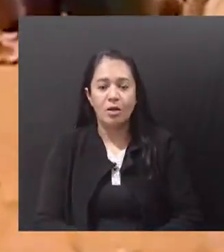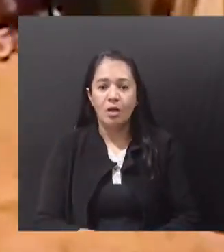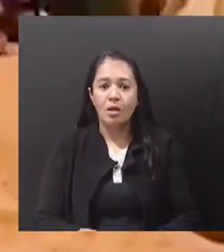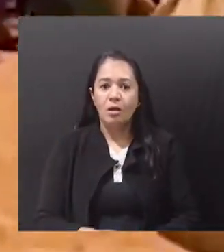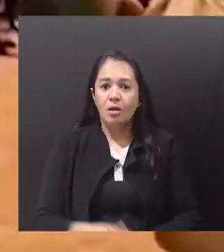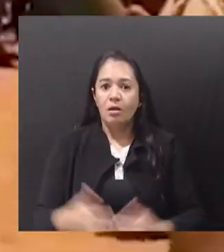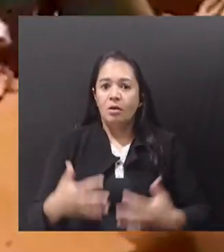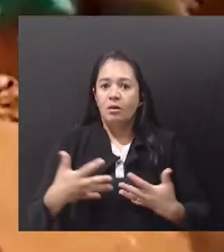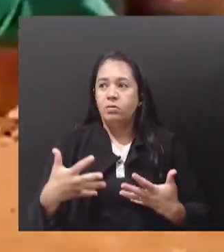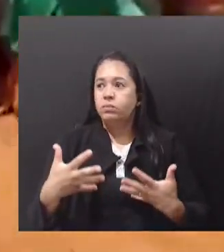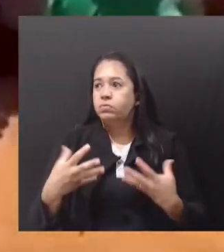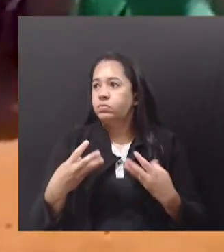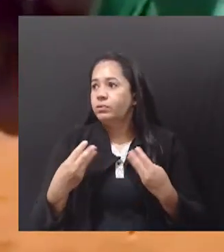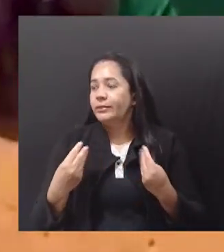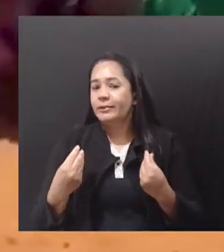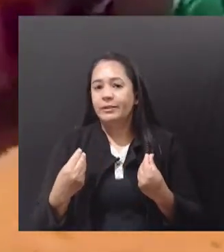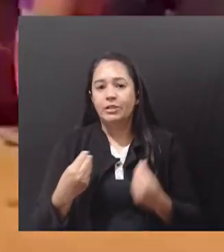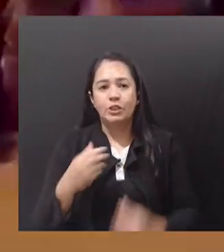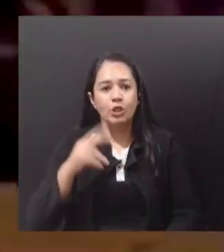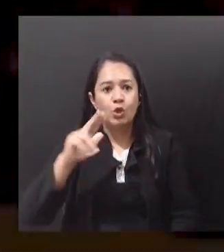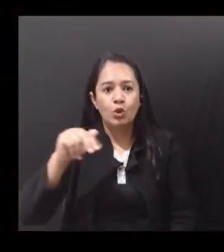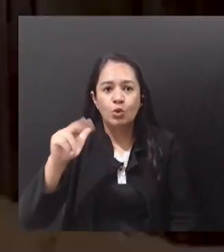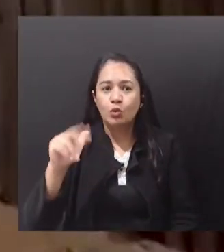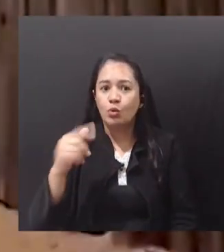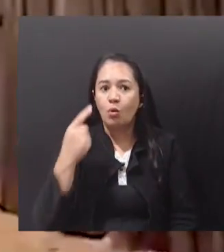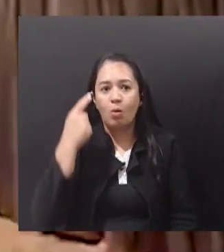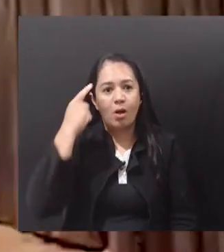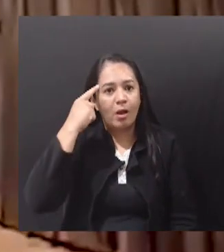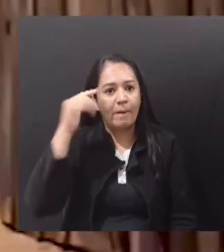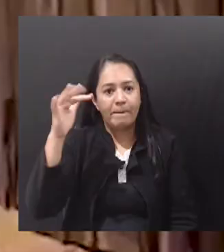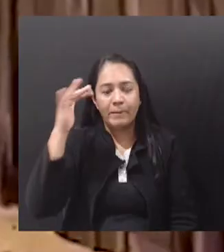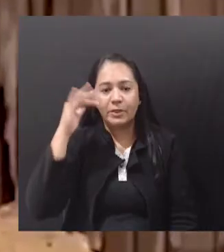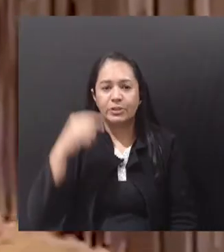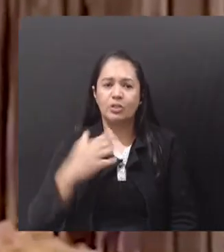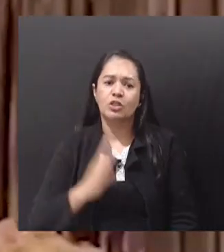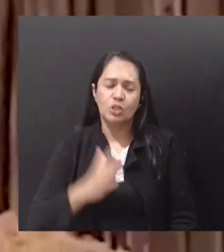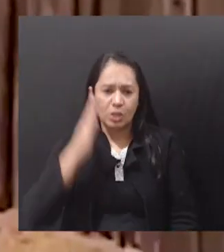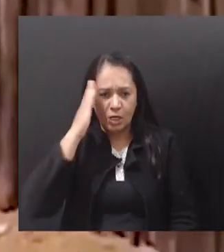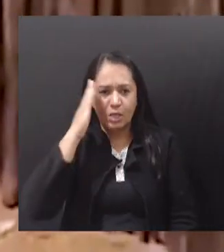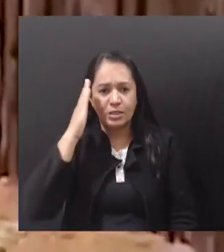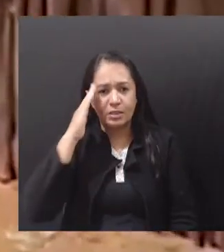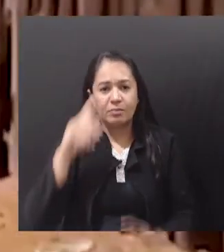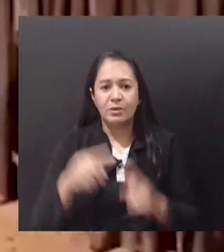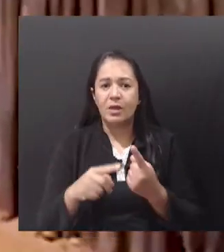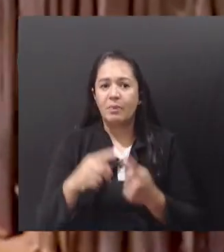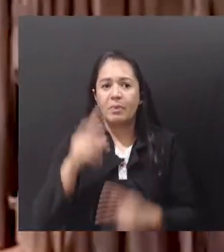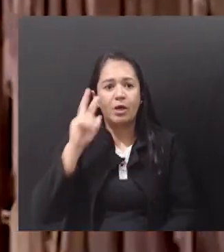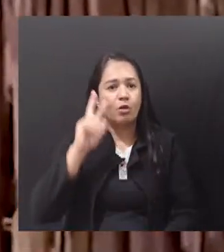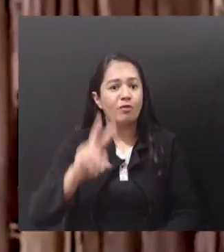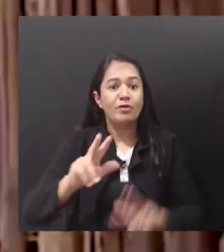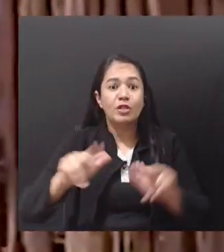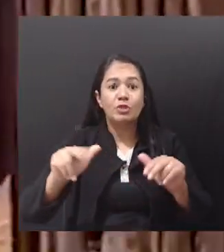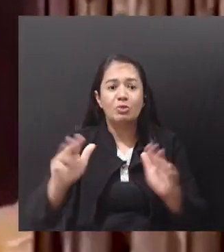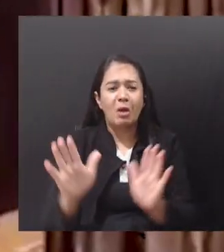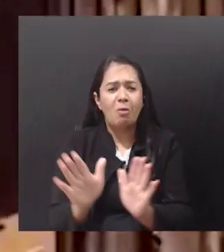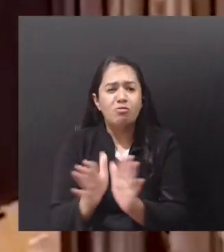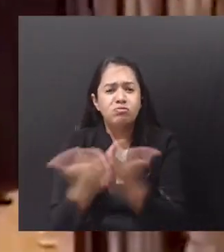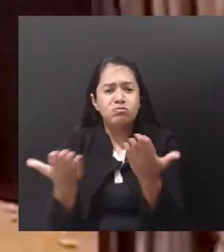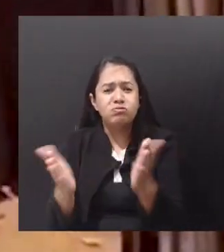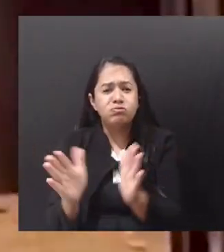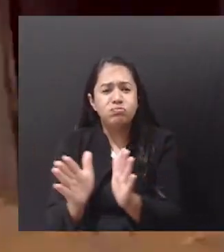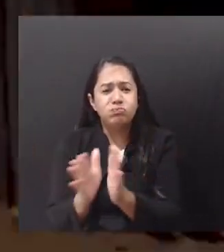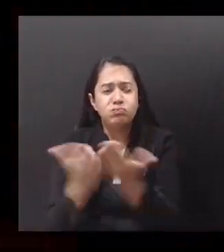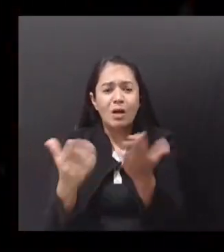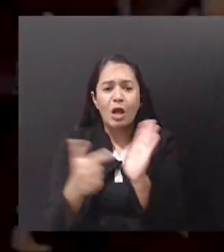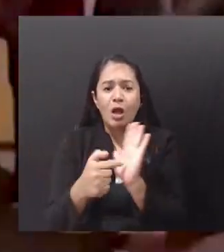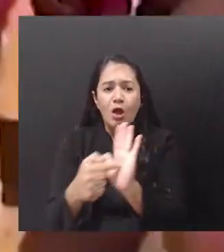de uma situação que eu jamais tinha visto. Apesar de saber um pouquinho do drama do continente africano, da pobreza, eu fui apresentado